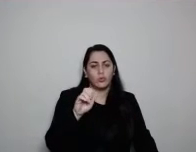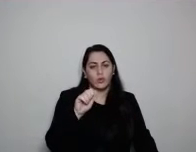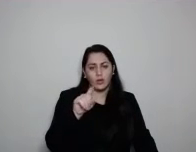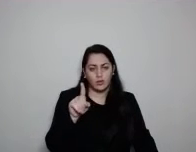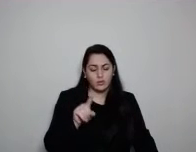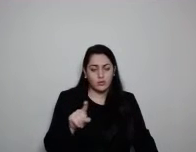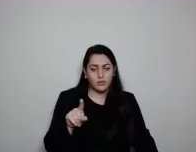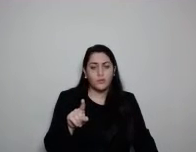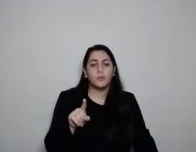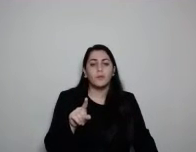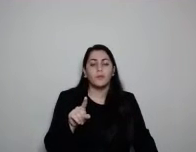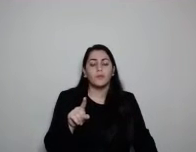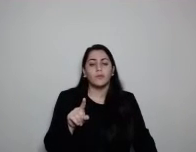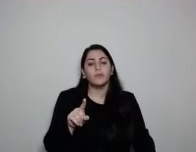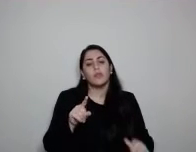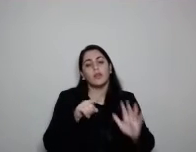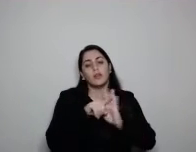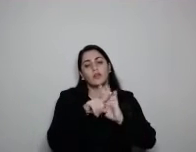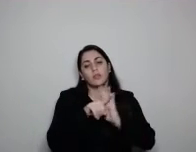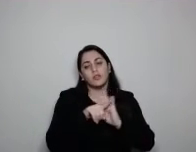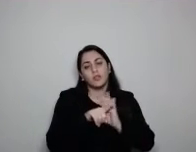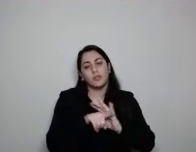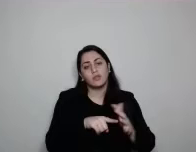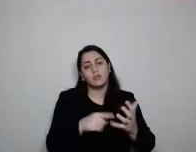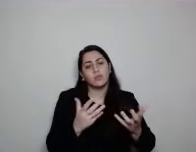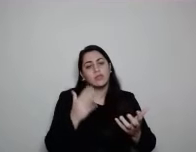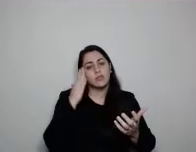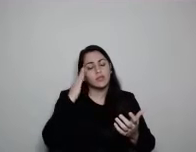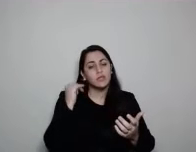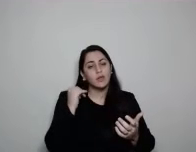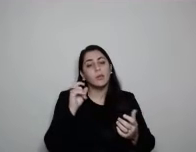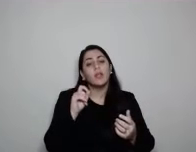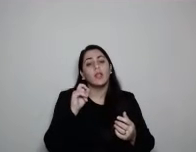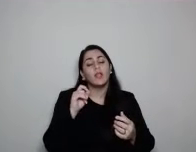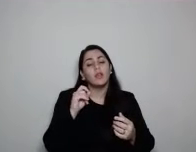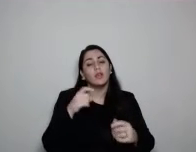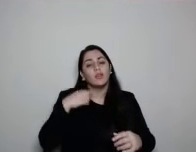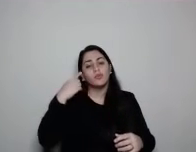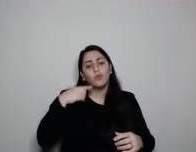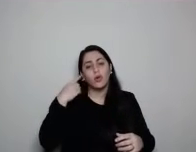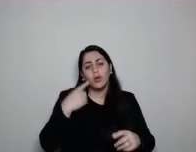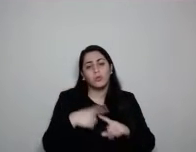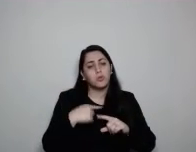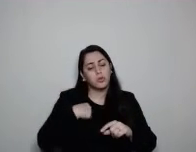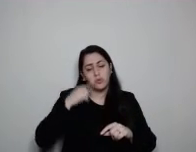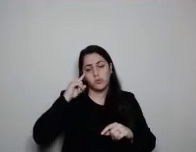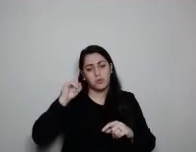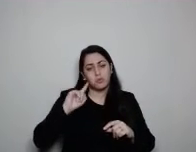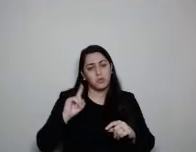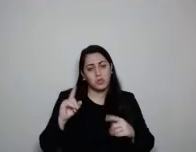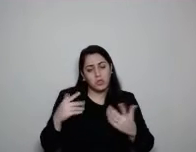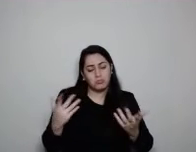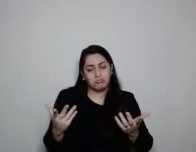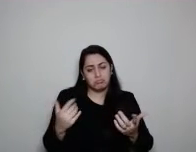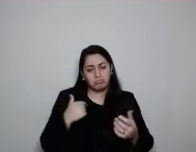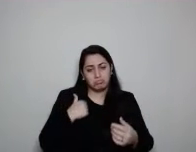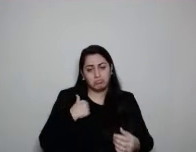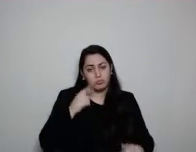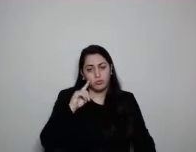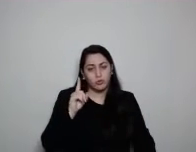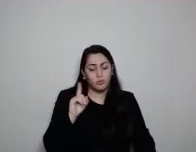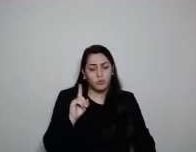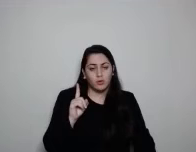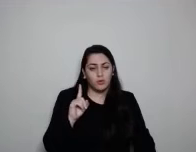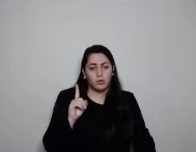de fazer uma investigação para saber quem são os advogados que estão, porque eu não sabia disso, para mim é uma notícia que eu não tinha